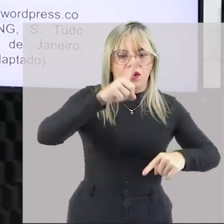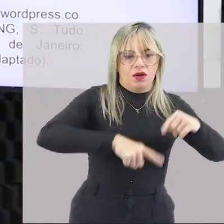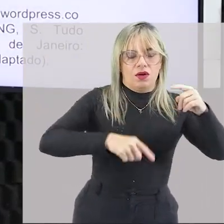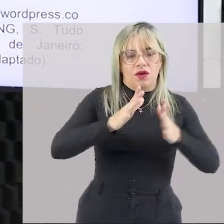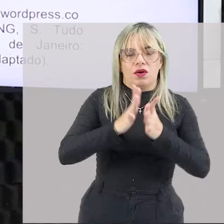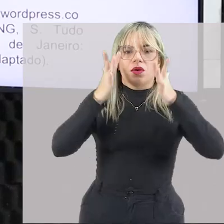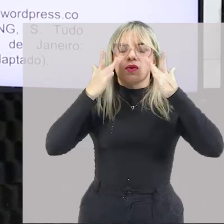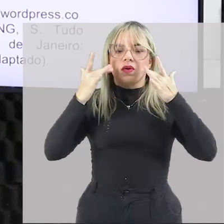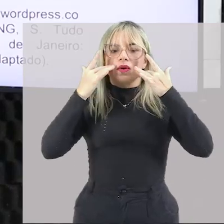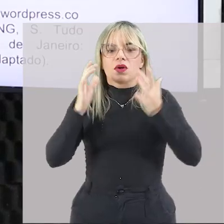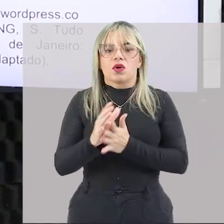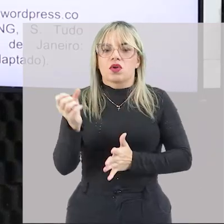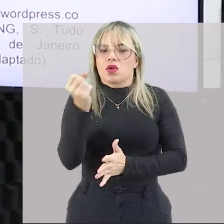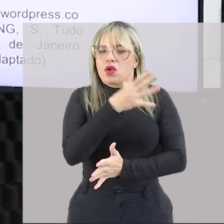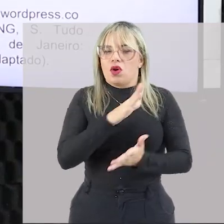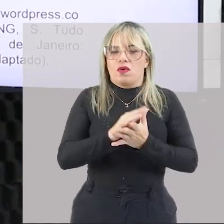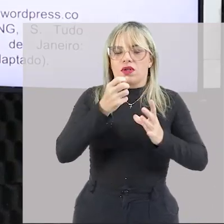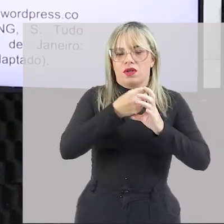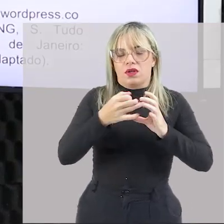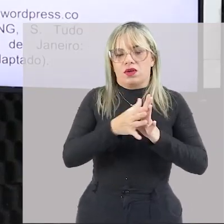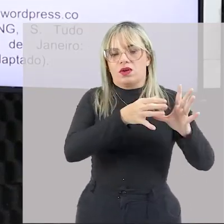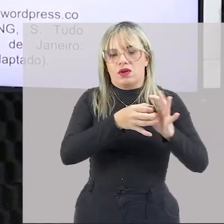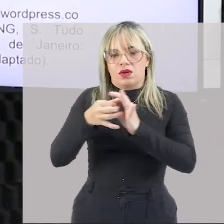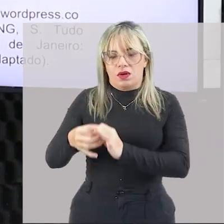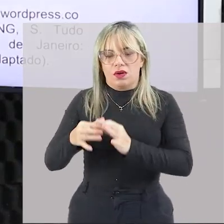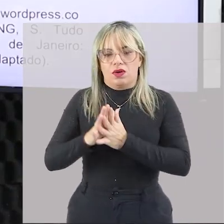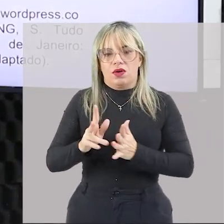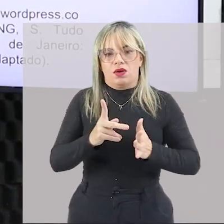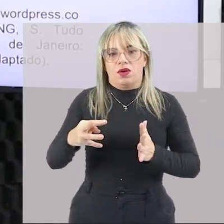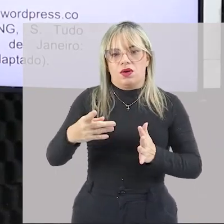a arte tivesse novas possibilidades. Professor Marcos